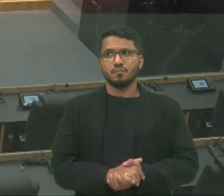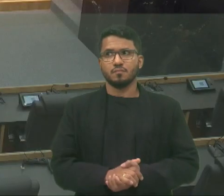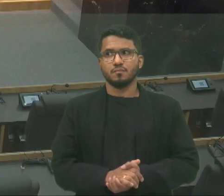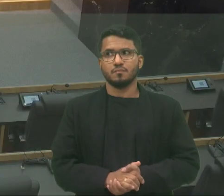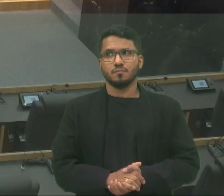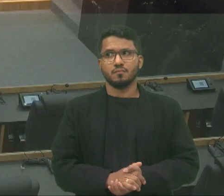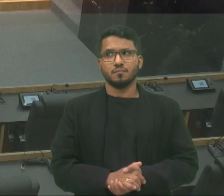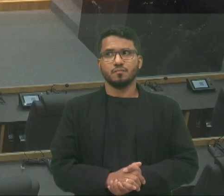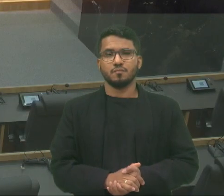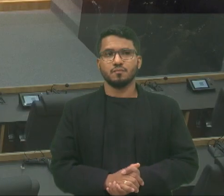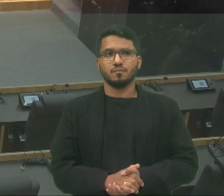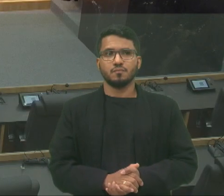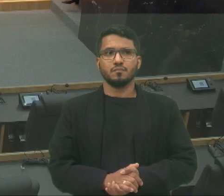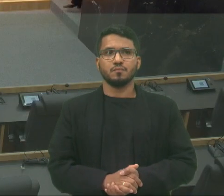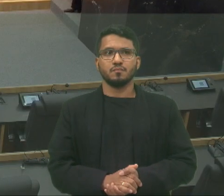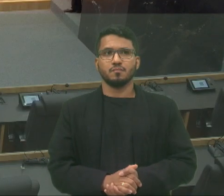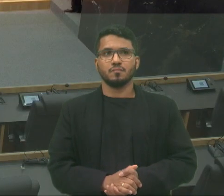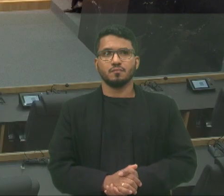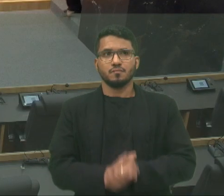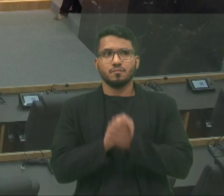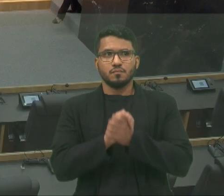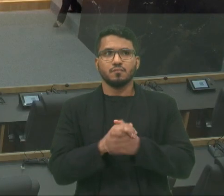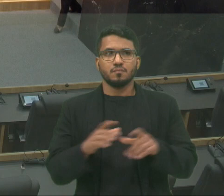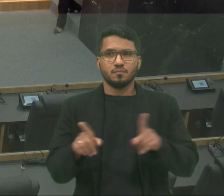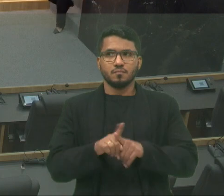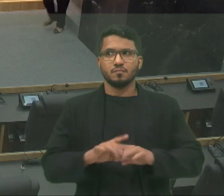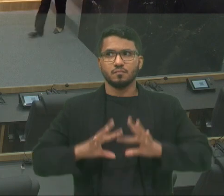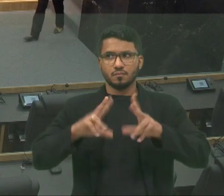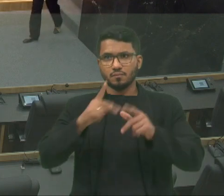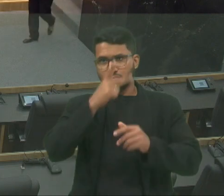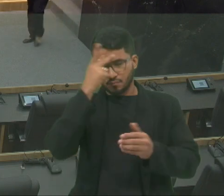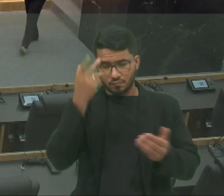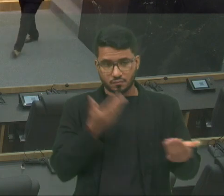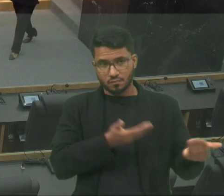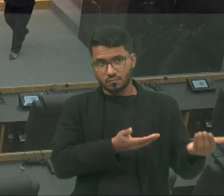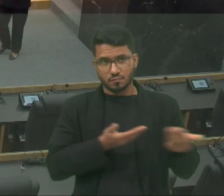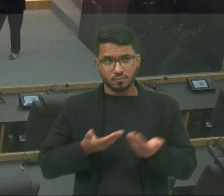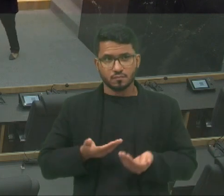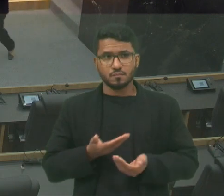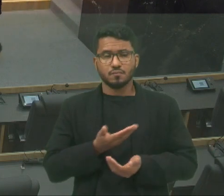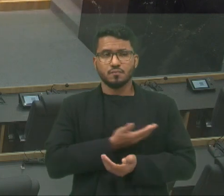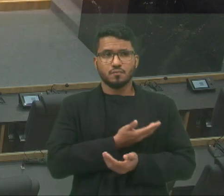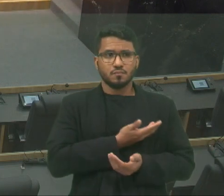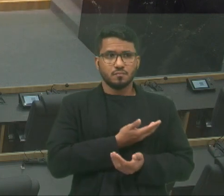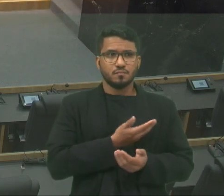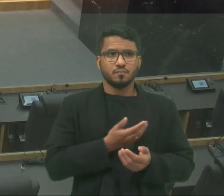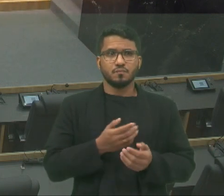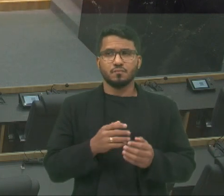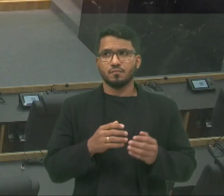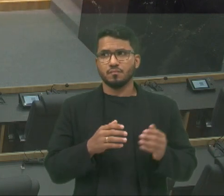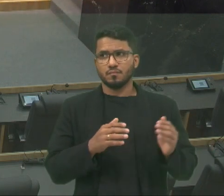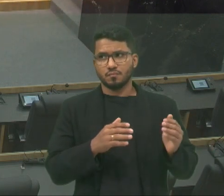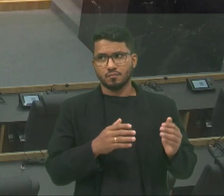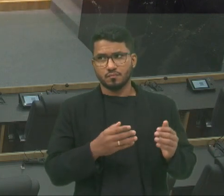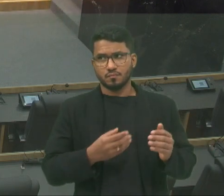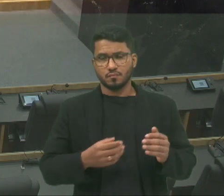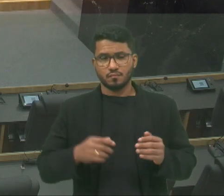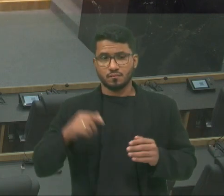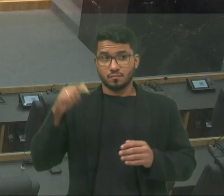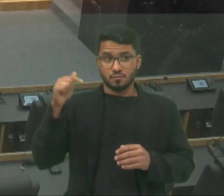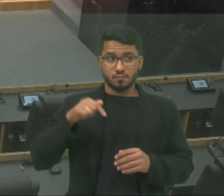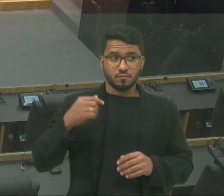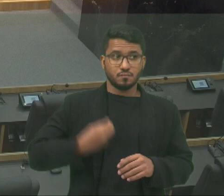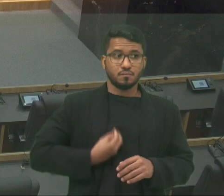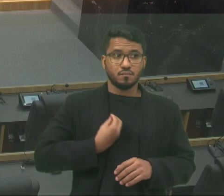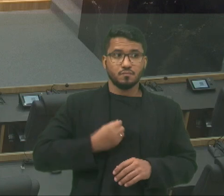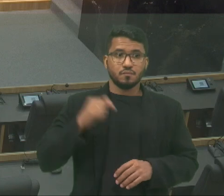do Marcos Amorim, eu saúdo todos os convidados, parentes, amigos aqui presentes.